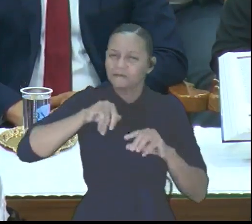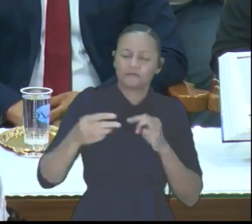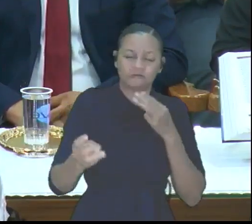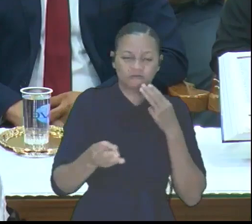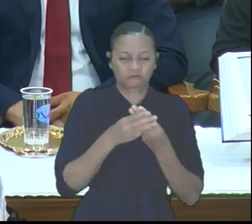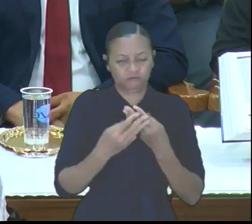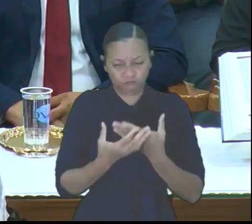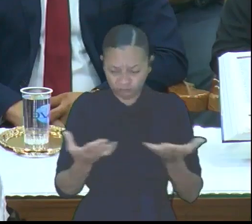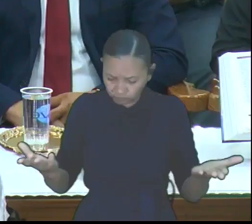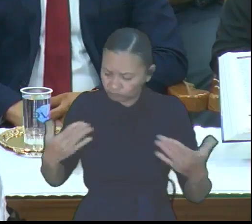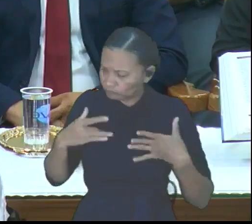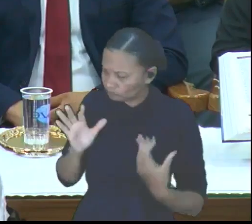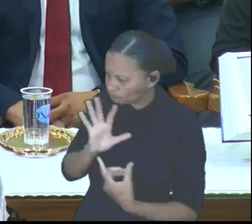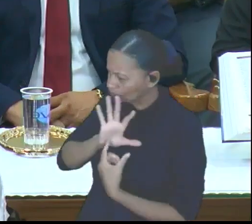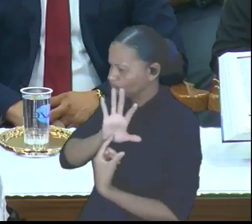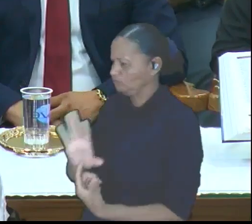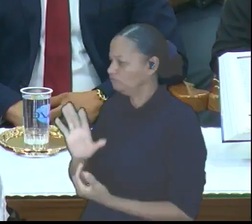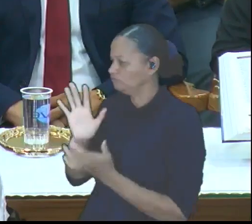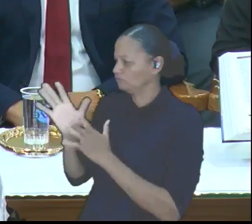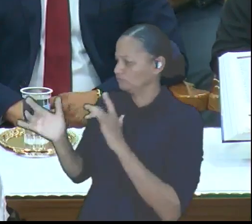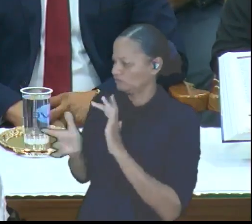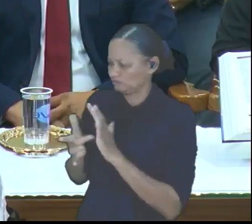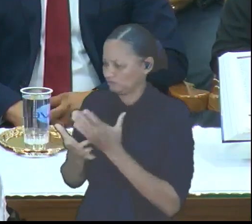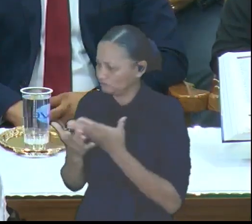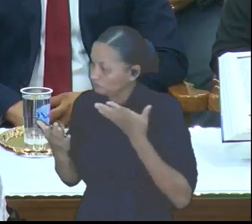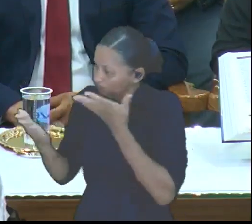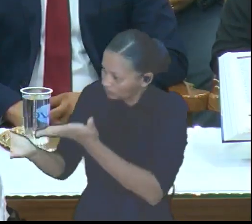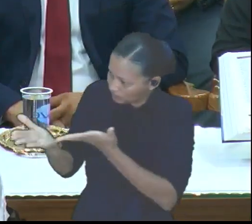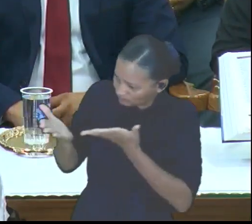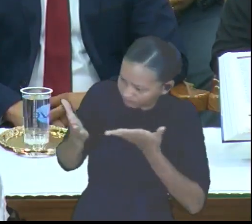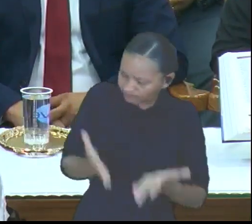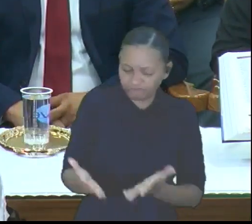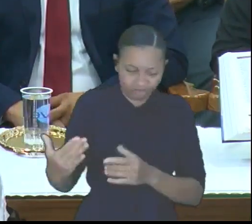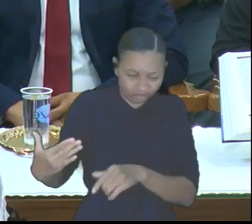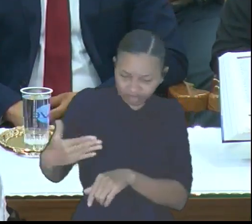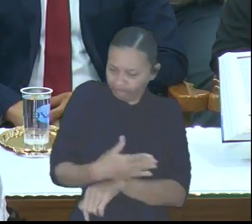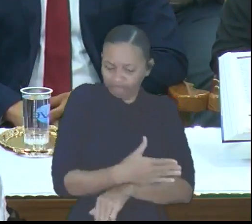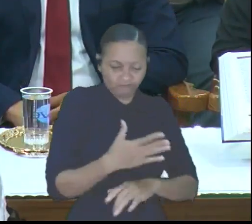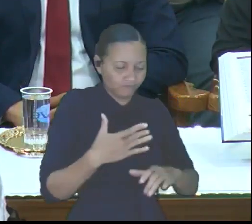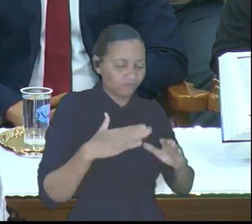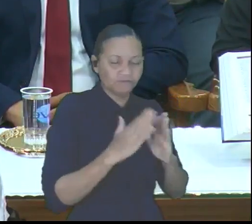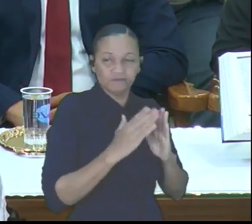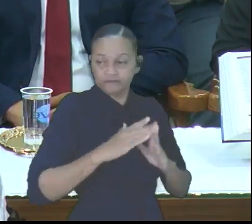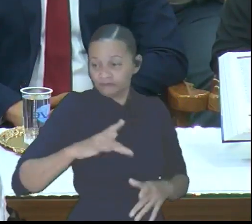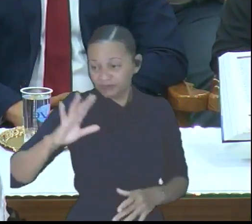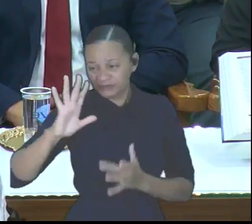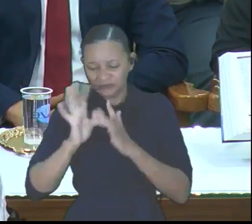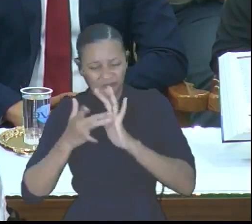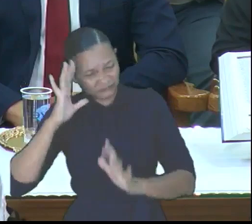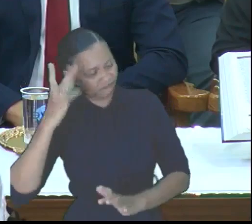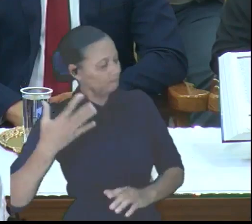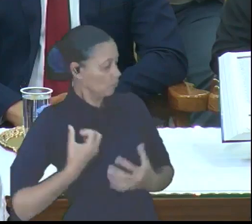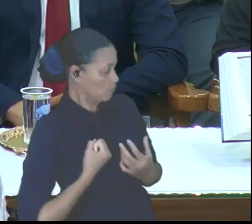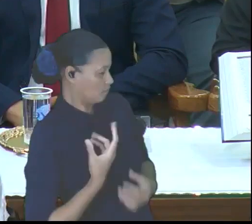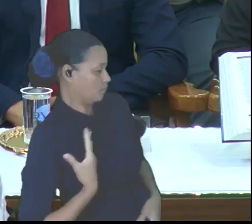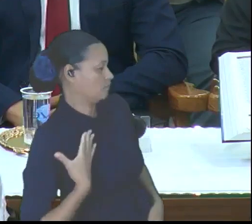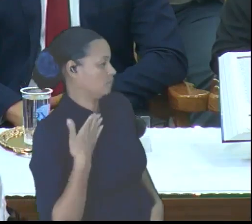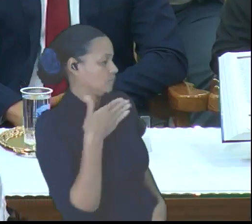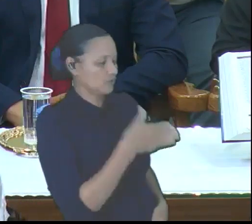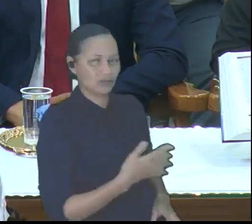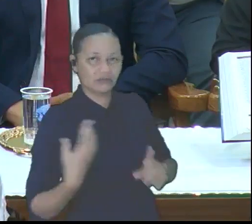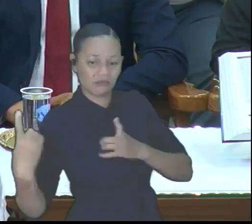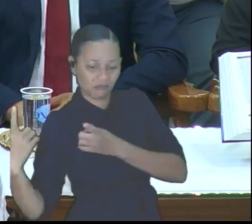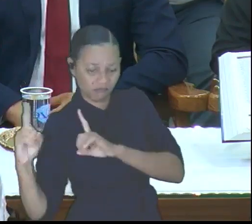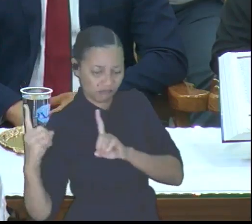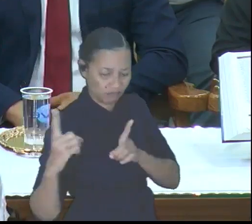se apresenta diante de Jesus, convida Jesus para ir na sua casa, e não é que Jesus resolve ir, ele vai. No meio do caminho